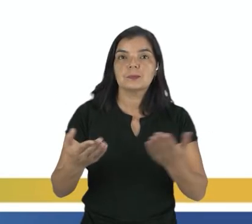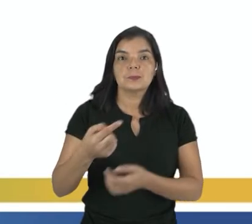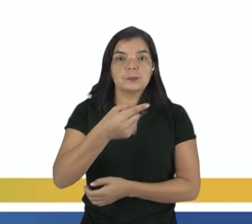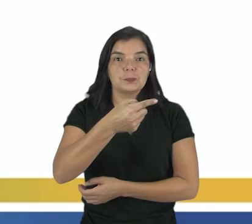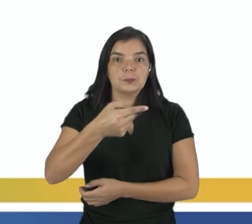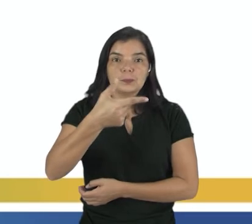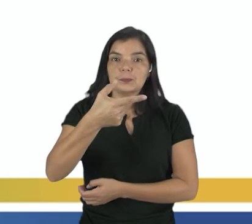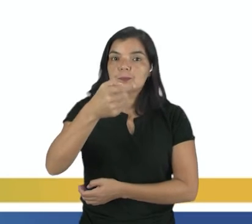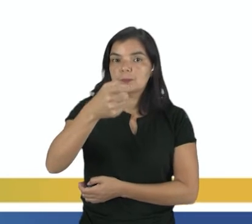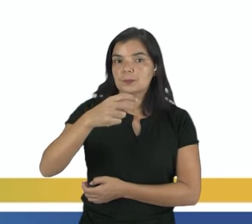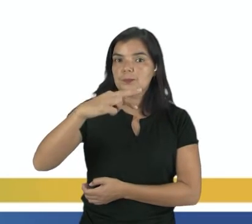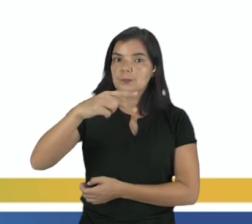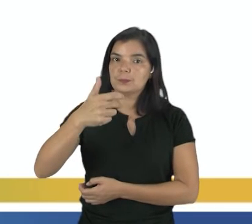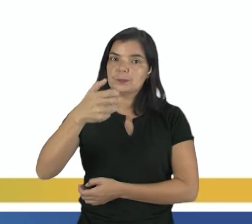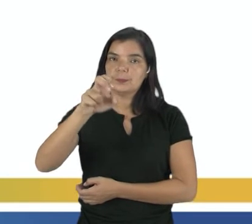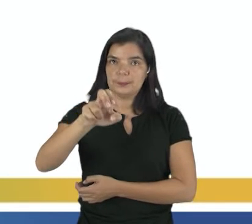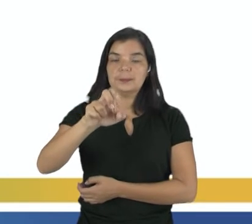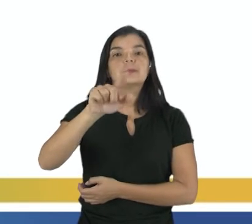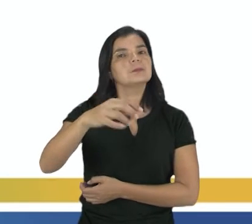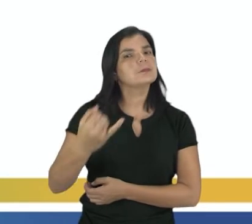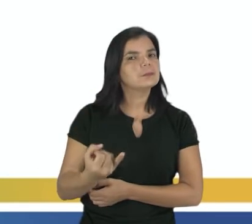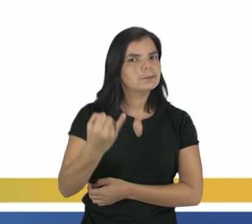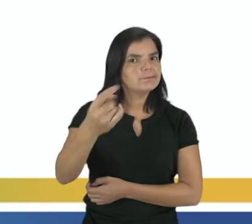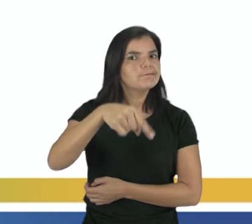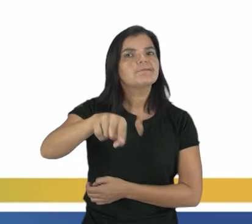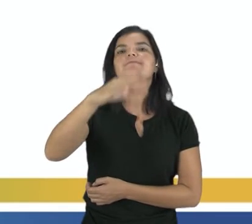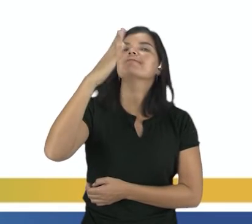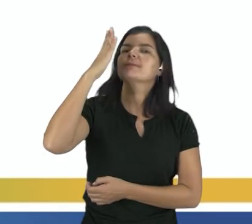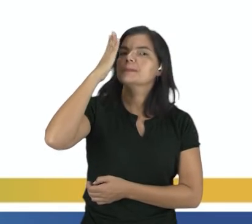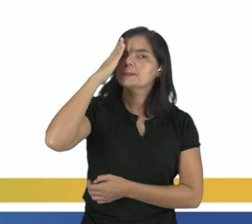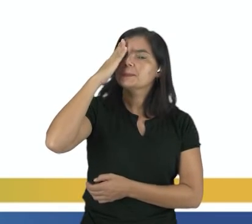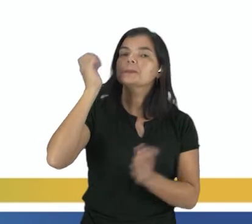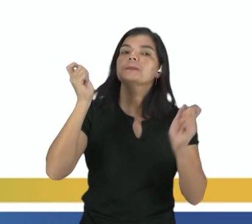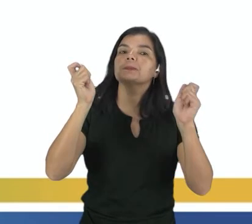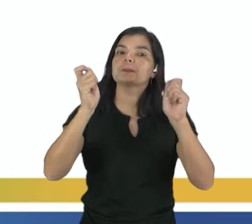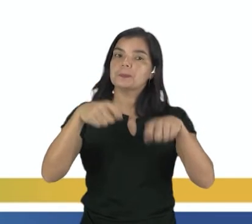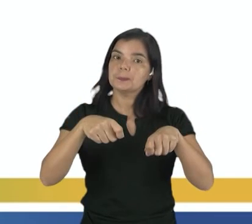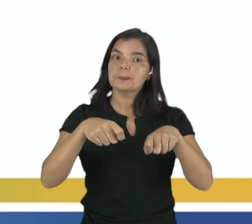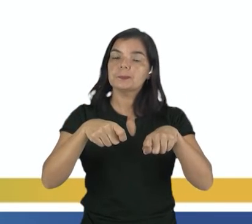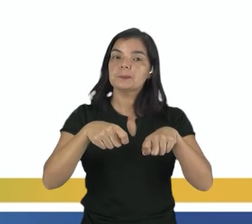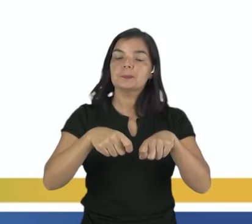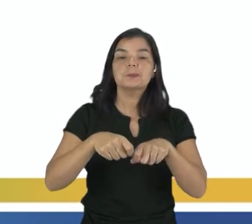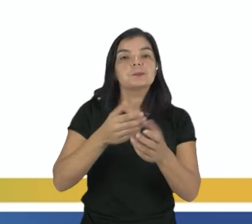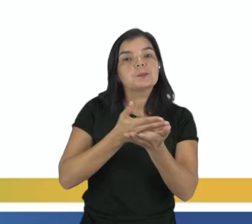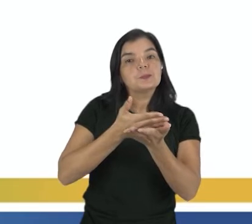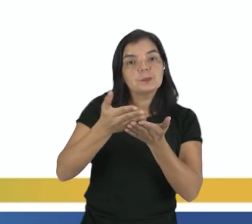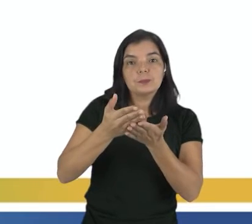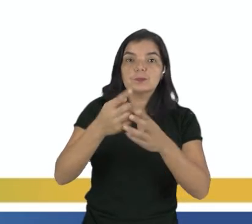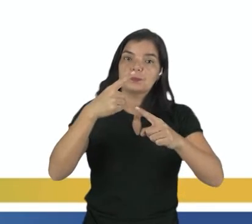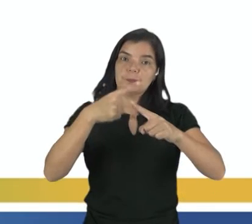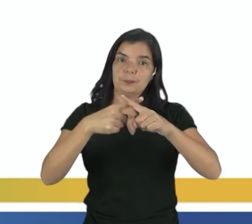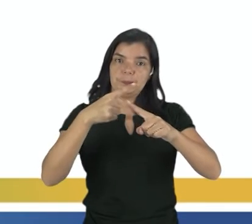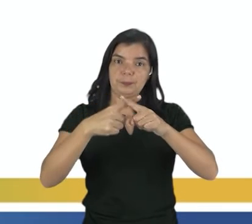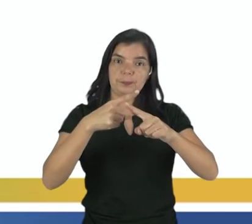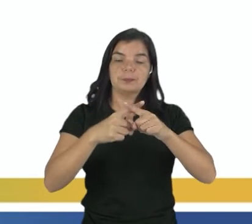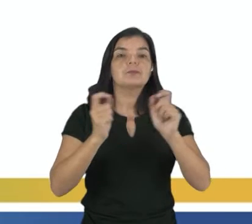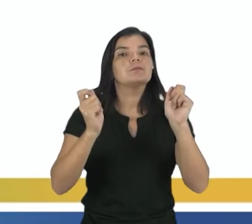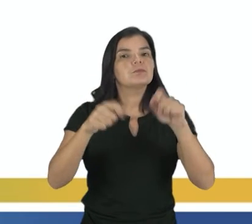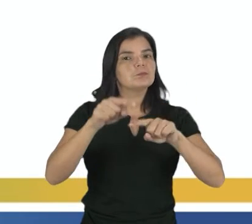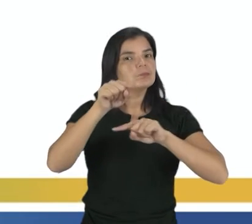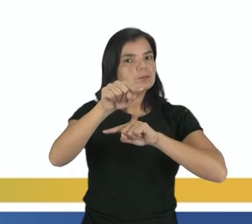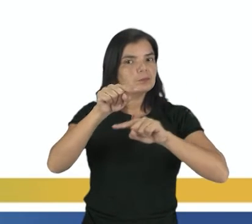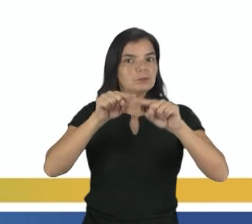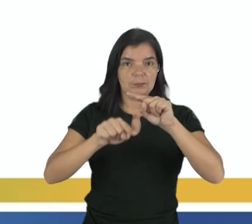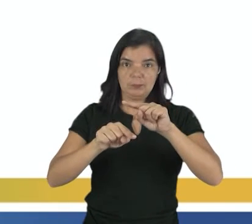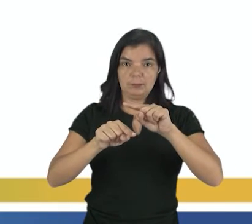- 2x = 15 nessa parte que é importante que você entenda que eu possa aplicar o princípio multiplicativo ou seja posso